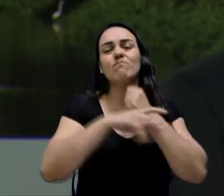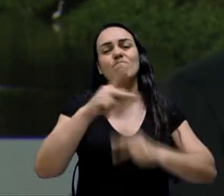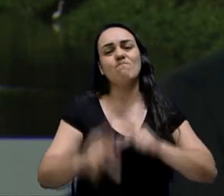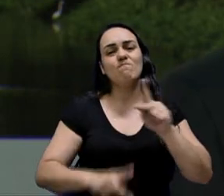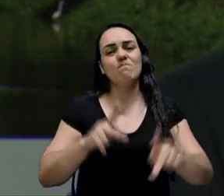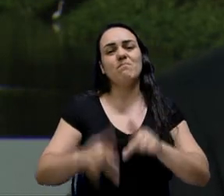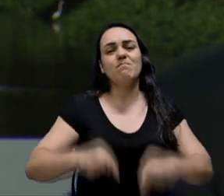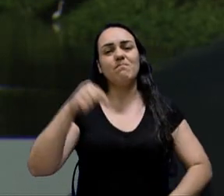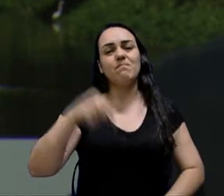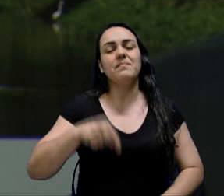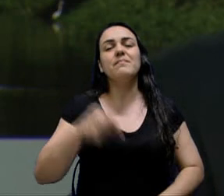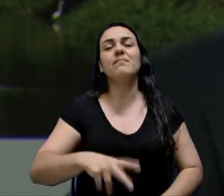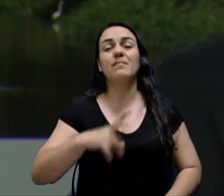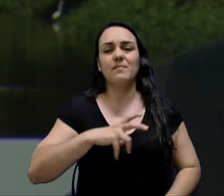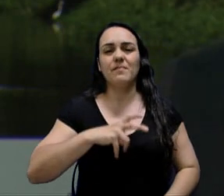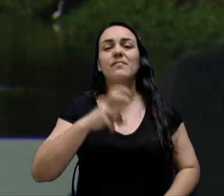região.